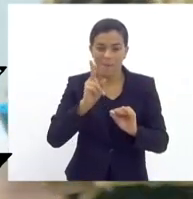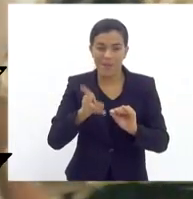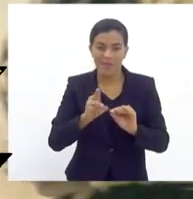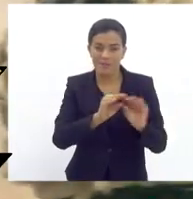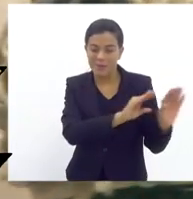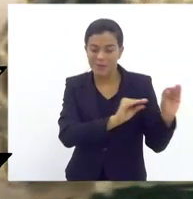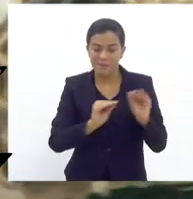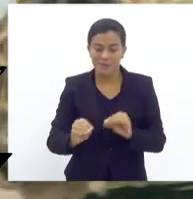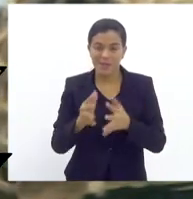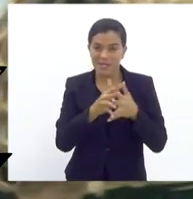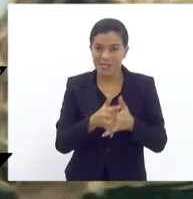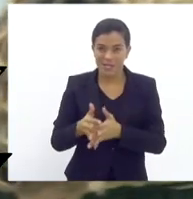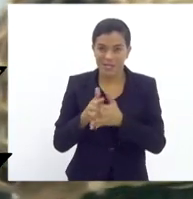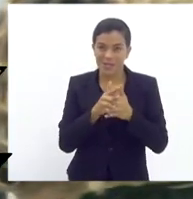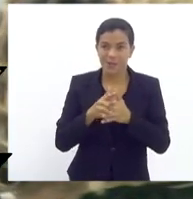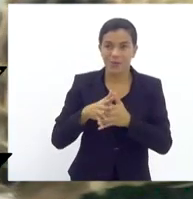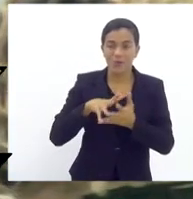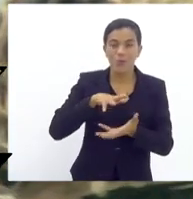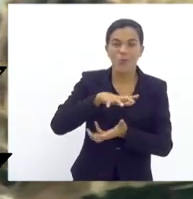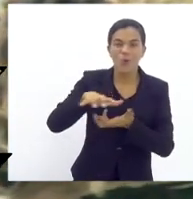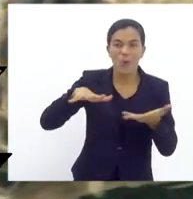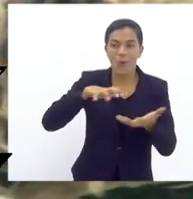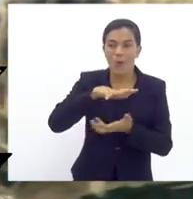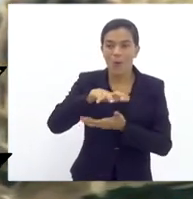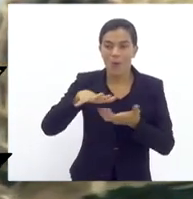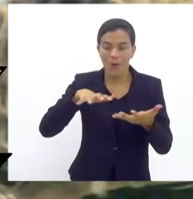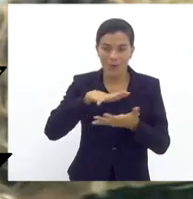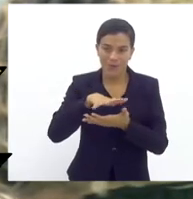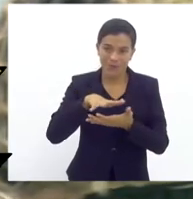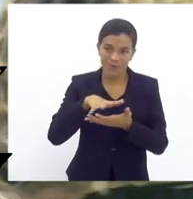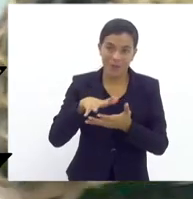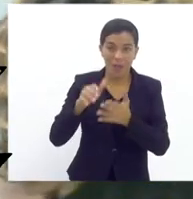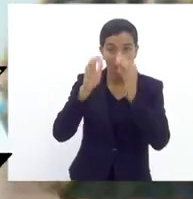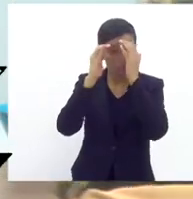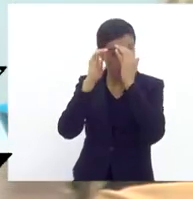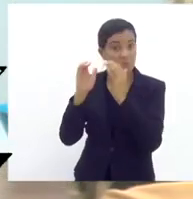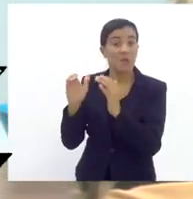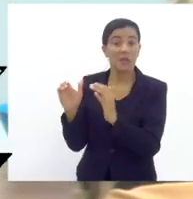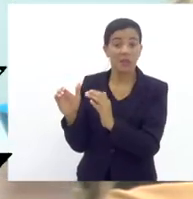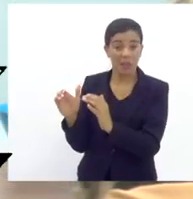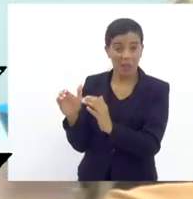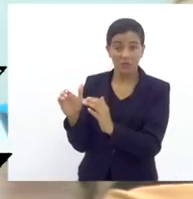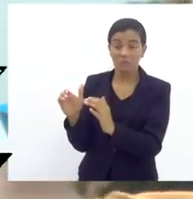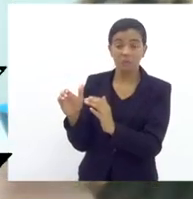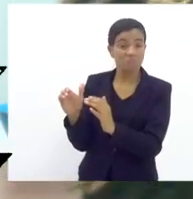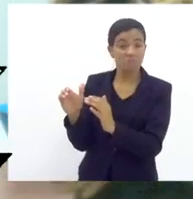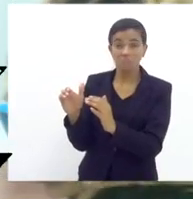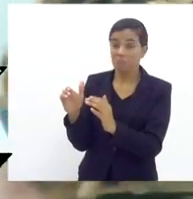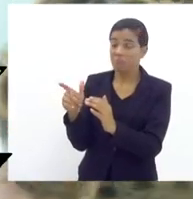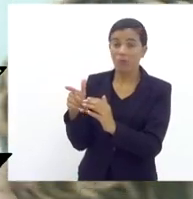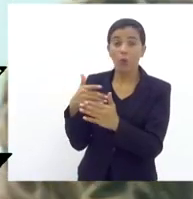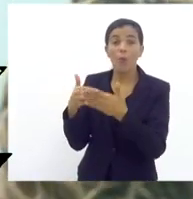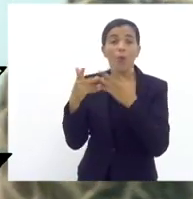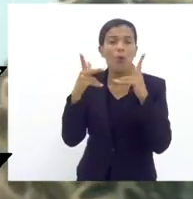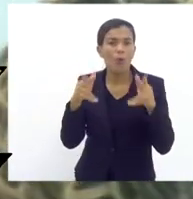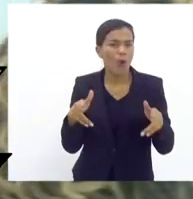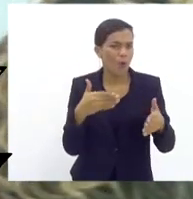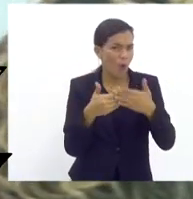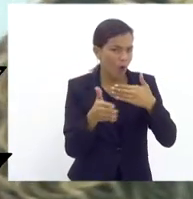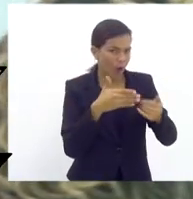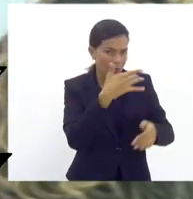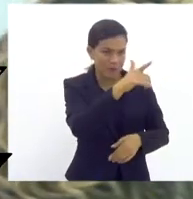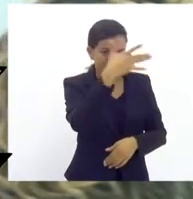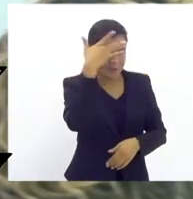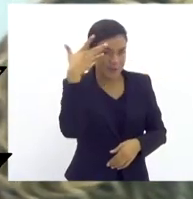de um conflito que sim tem que ser acolhido respeitado como qualquer solicitante de refúgio sim